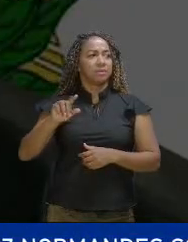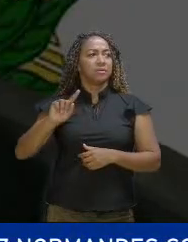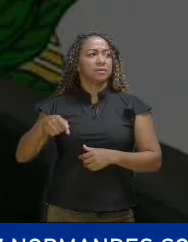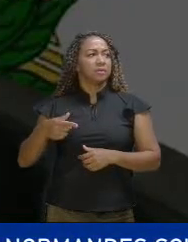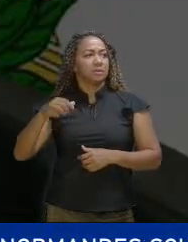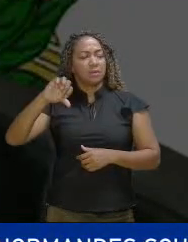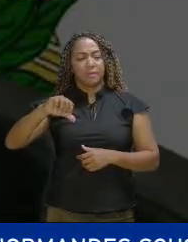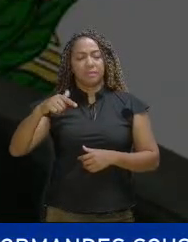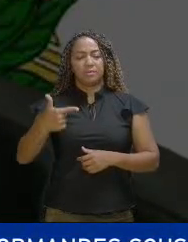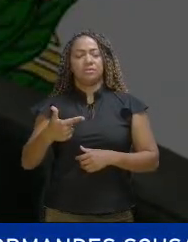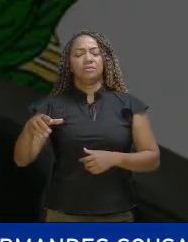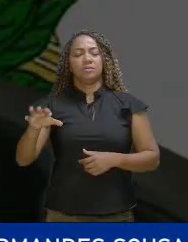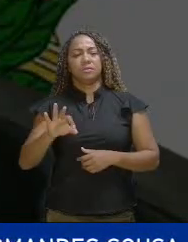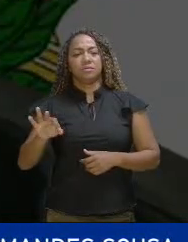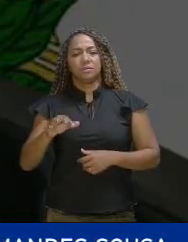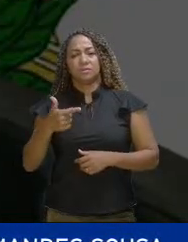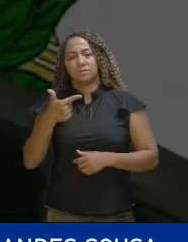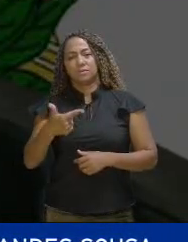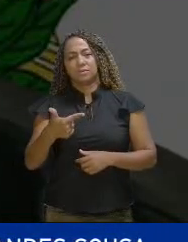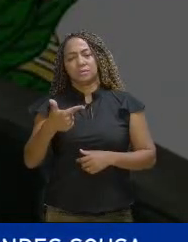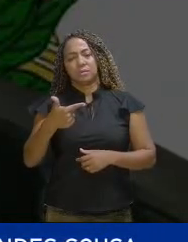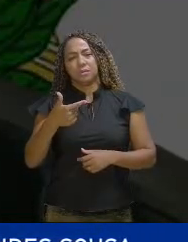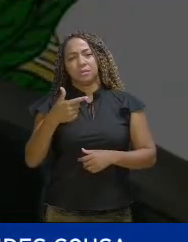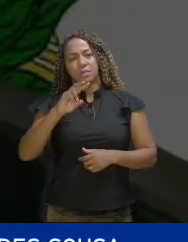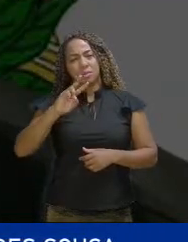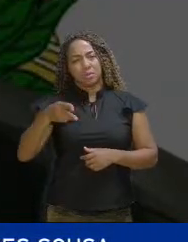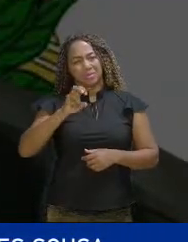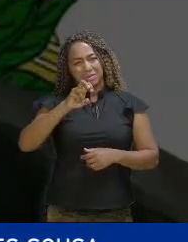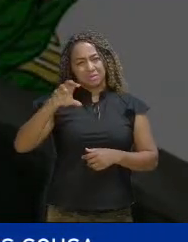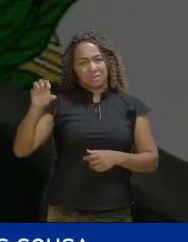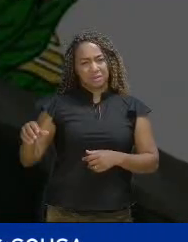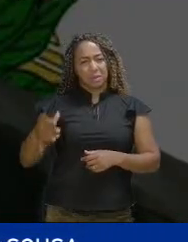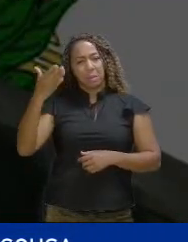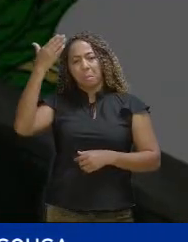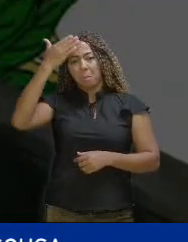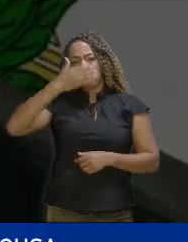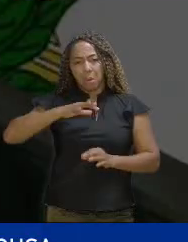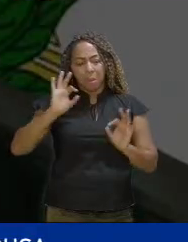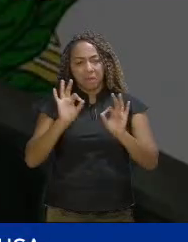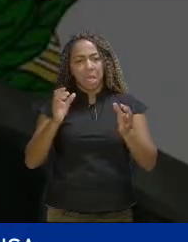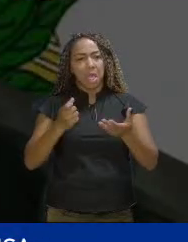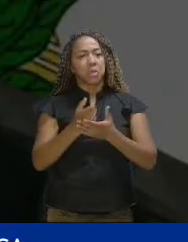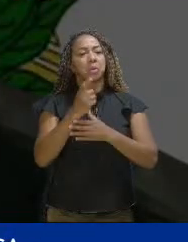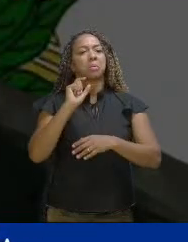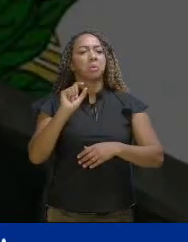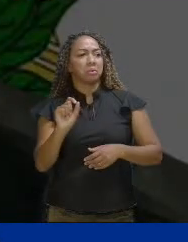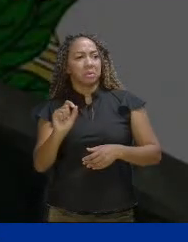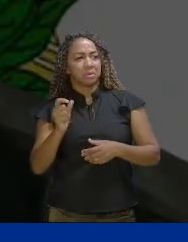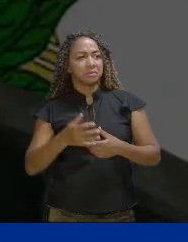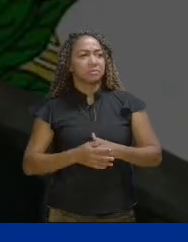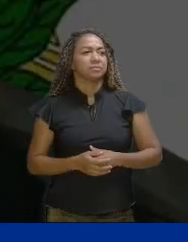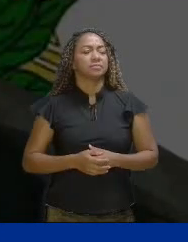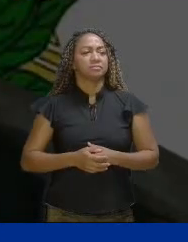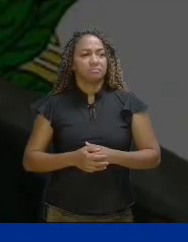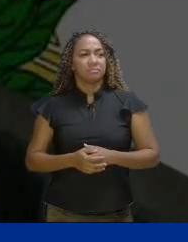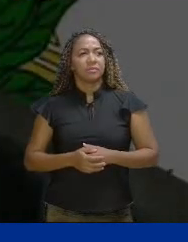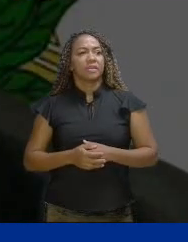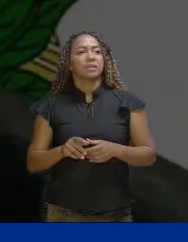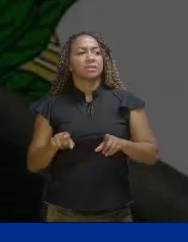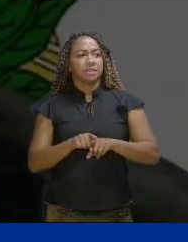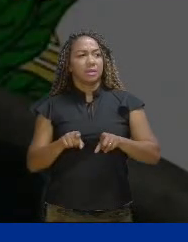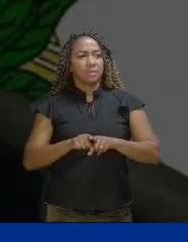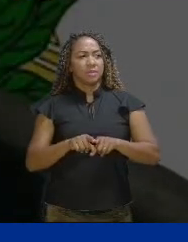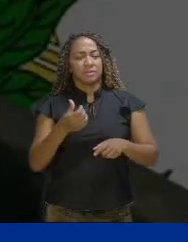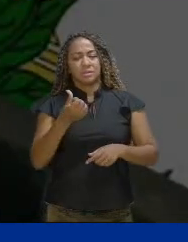3.154,92, sendo 2.500 de despesa não comprovada, com recursos do FEFC, né, Fundo de Financiamento de Campanha, e R$